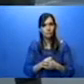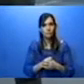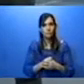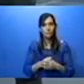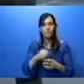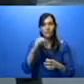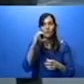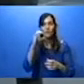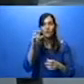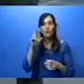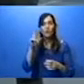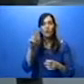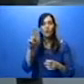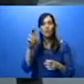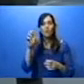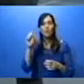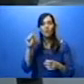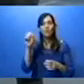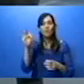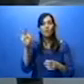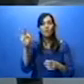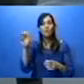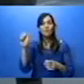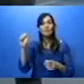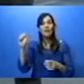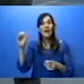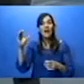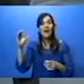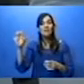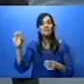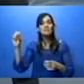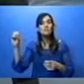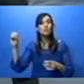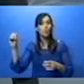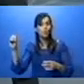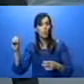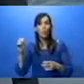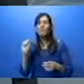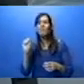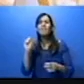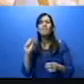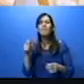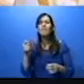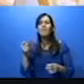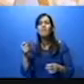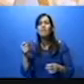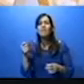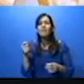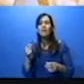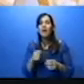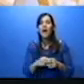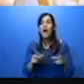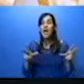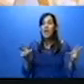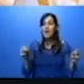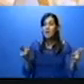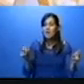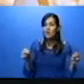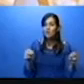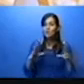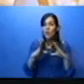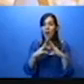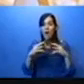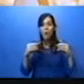Crustáceos, animais principalmente aquáticos. Alguns exemplos, a lagosta, o caranguejo, o